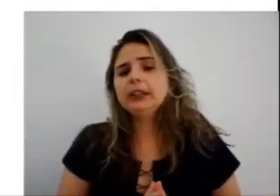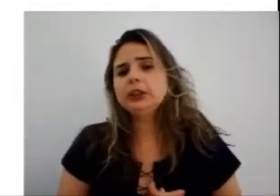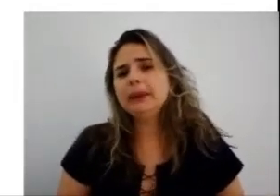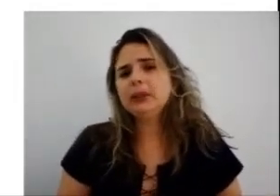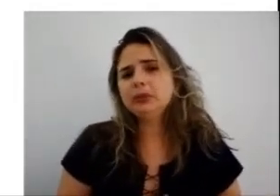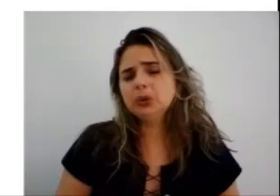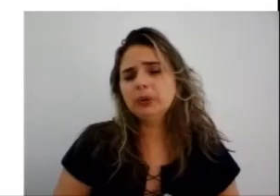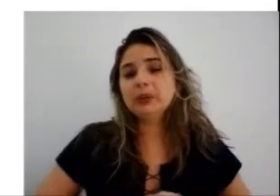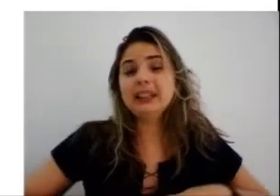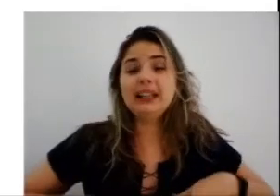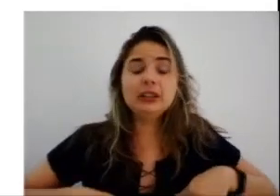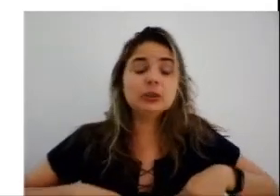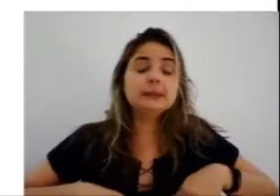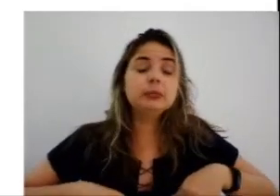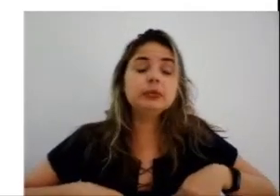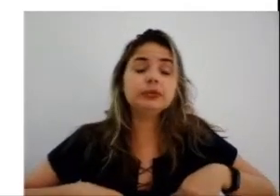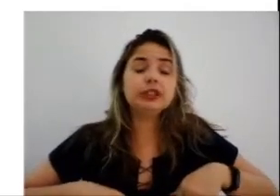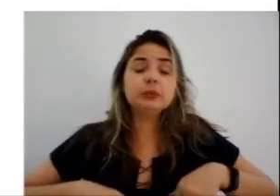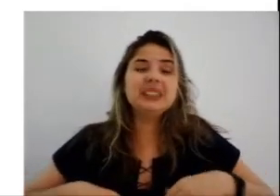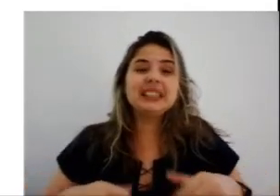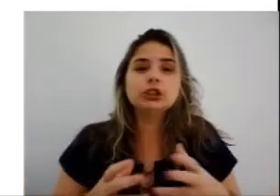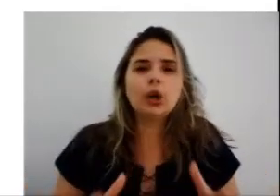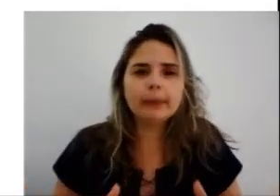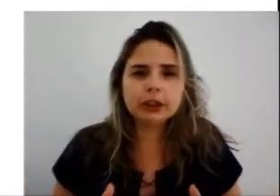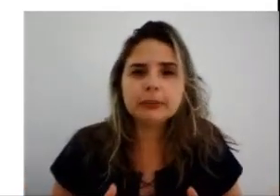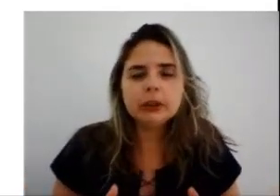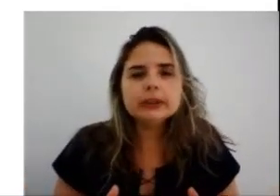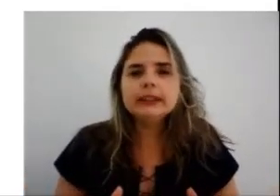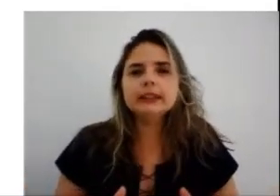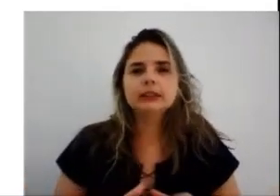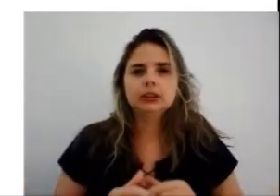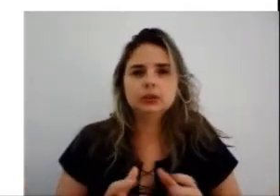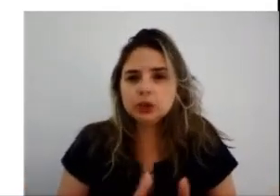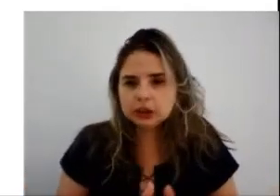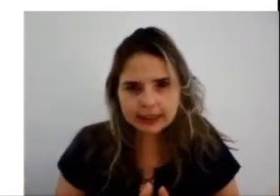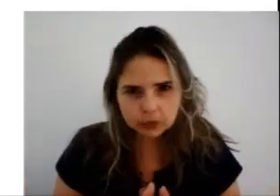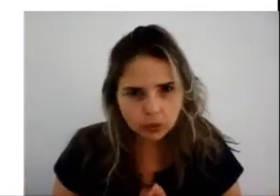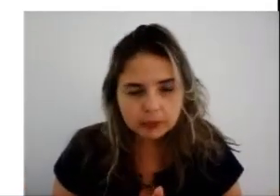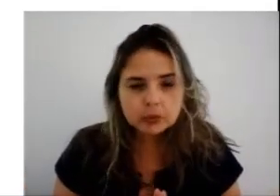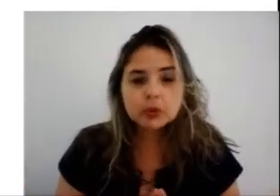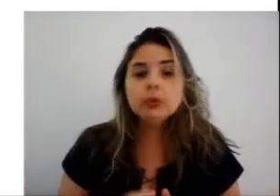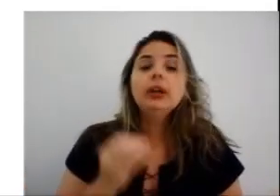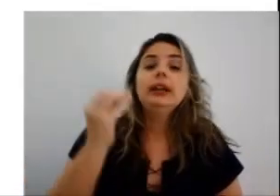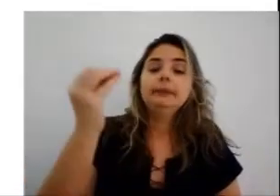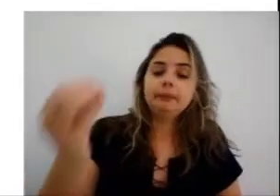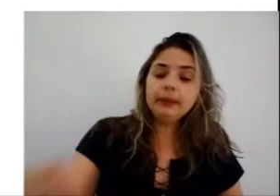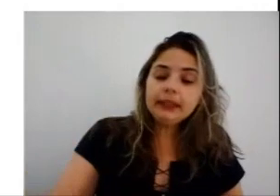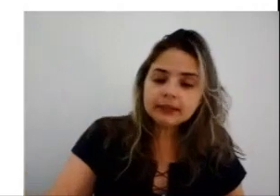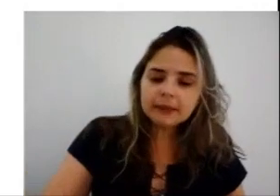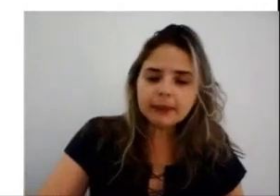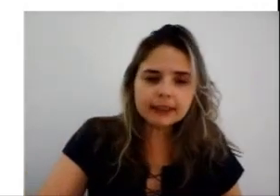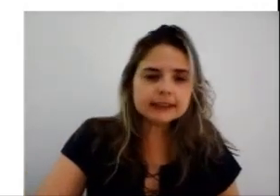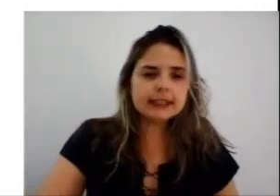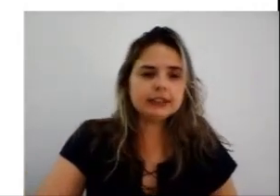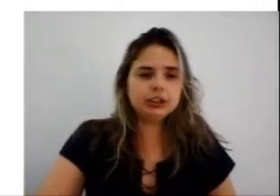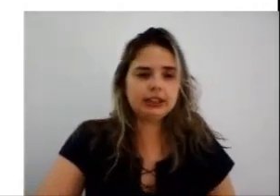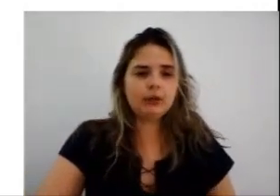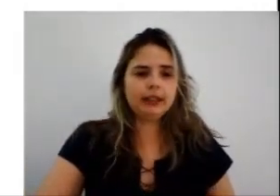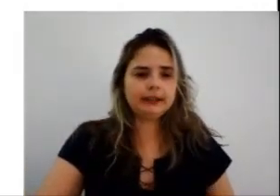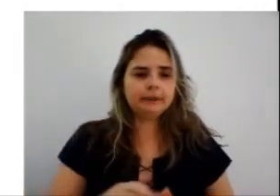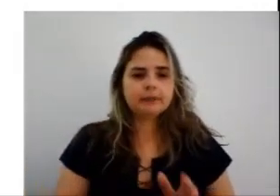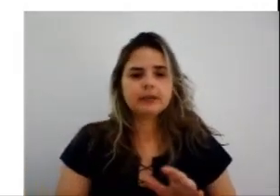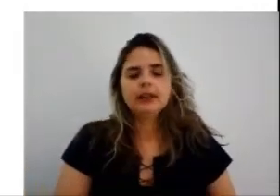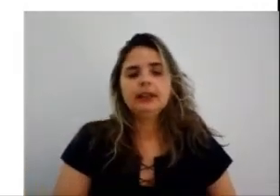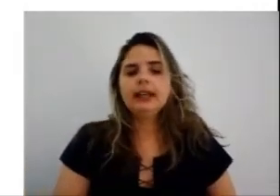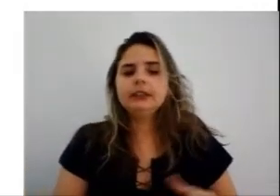e durante o período de governo dele ele fez muitas obras de melhoria no estado como um todo e também na cidade de